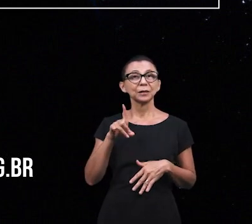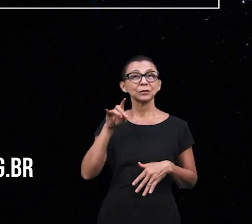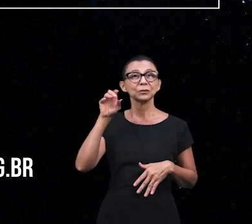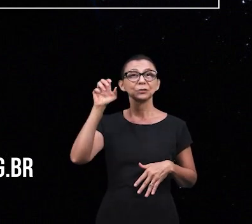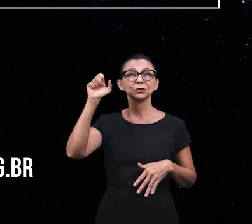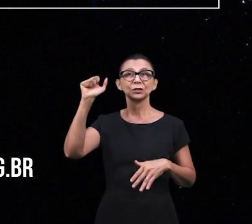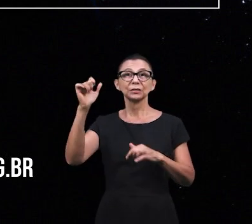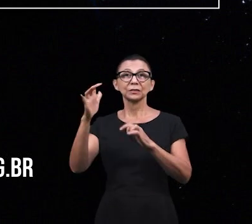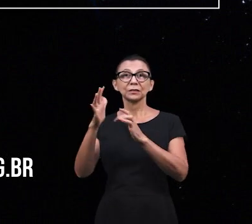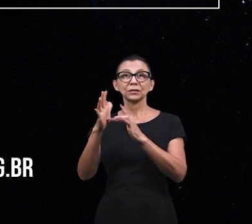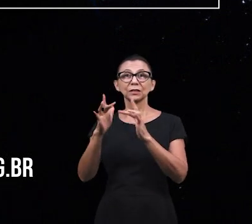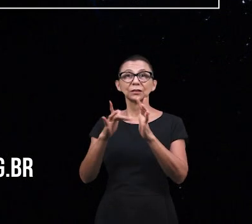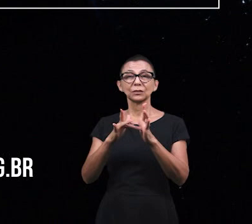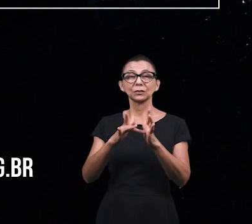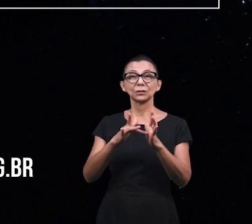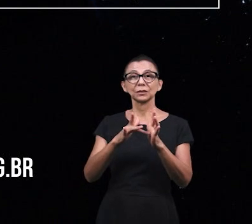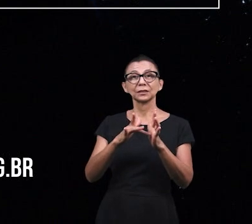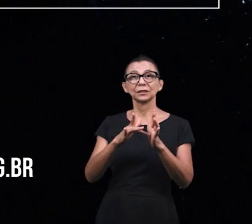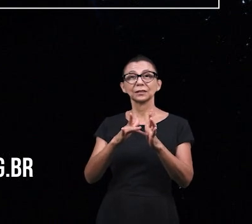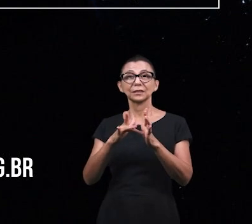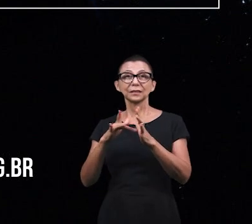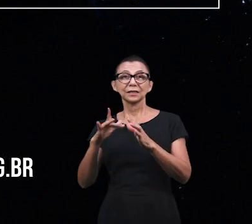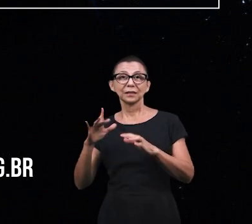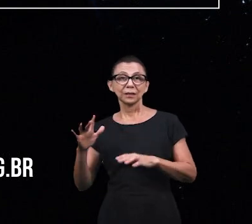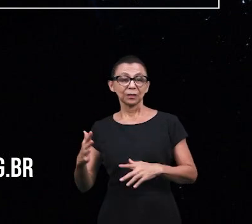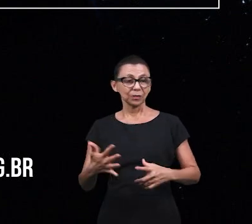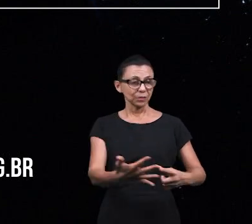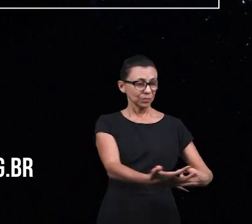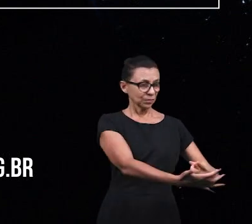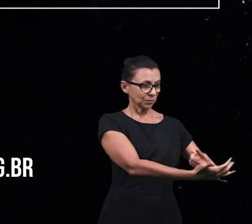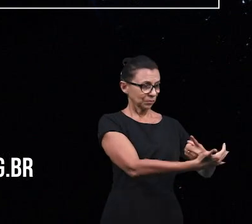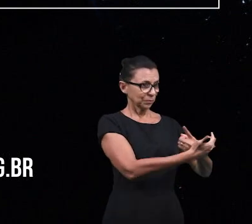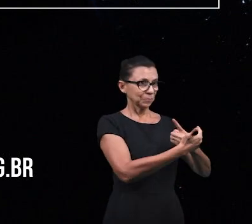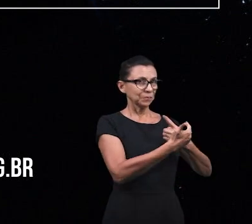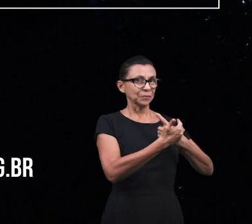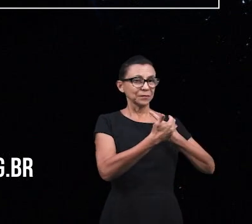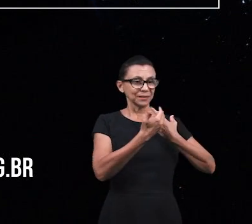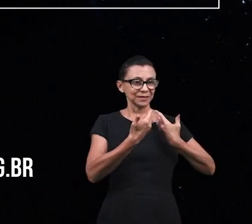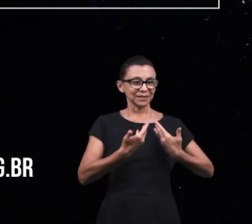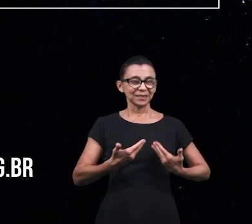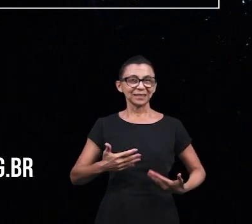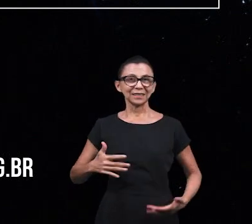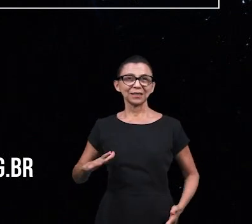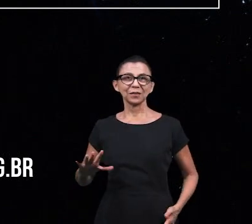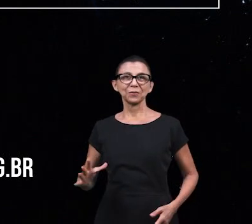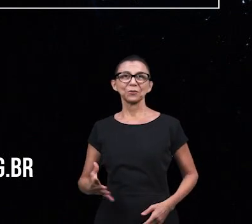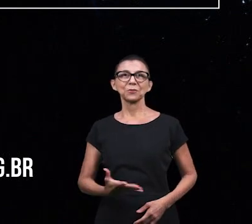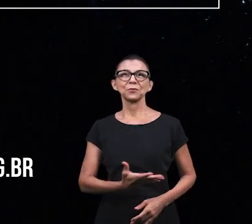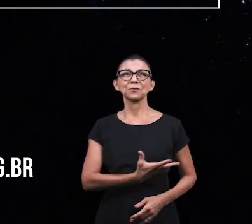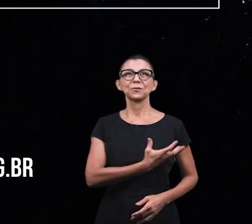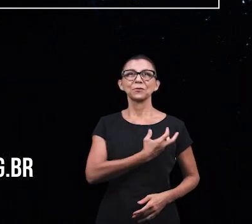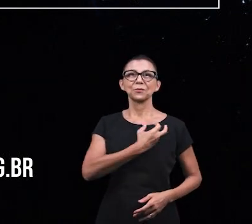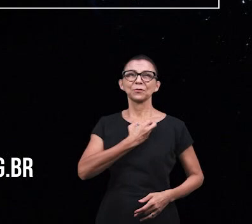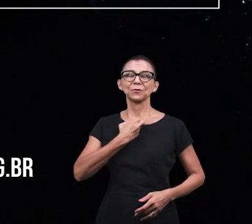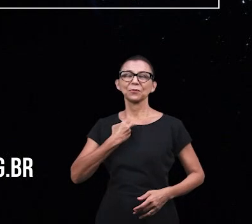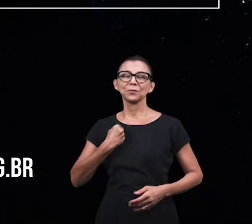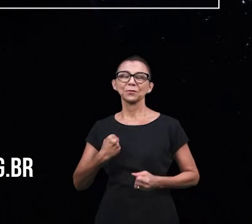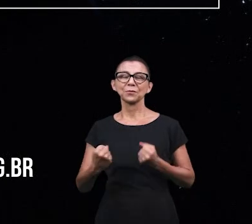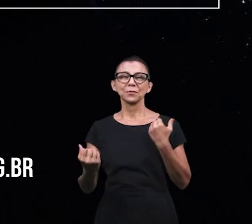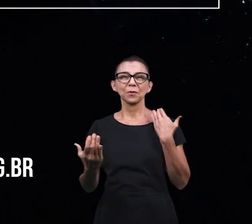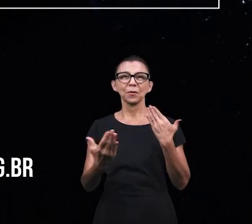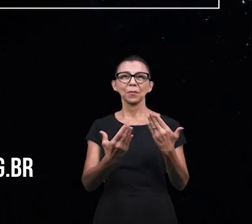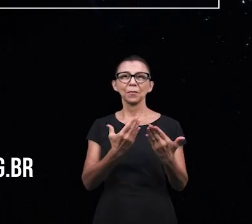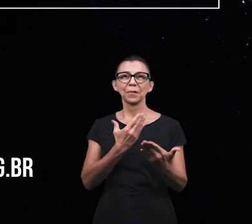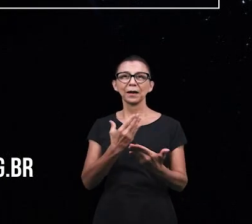Salvador me achou. Tal como a flor que no jardim